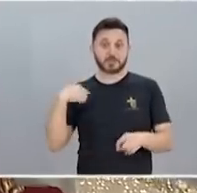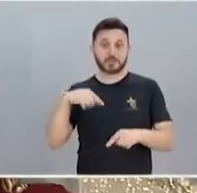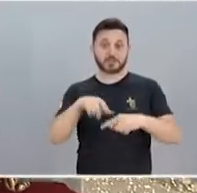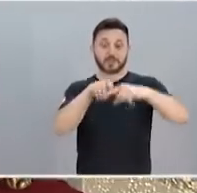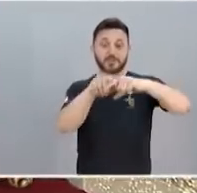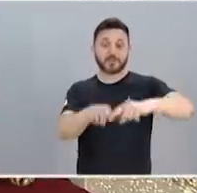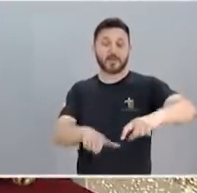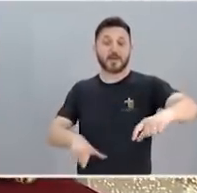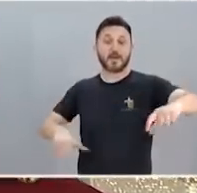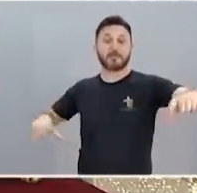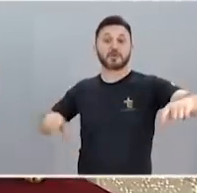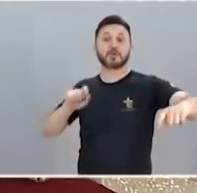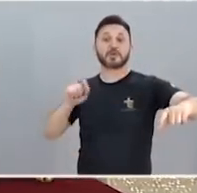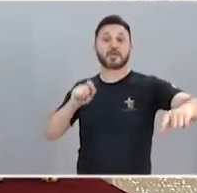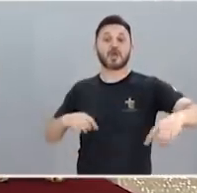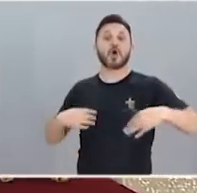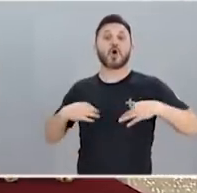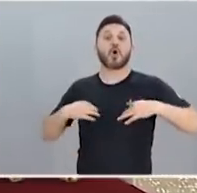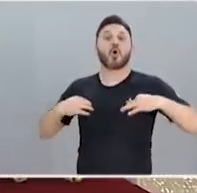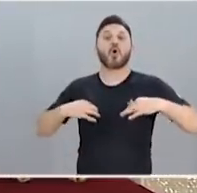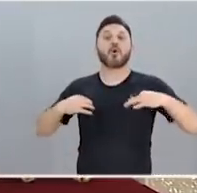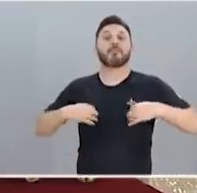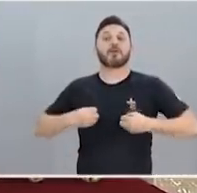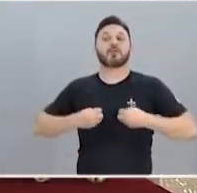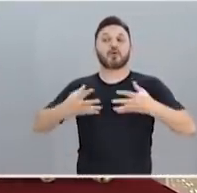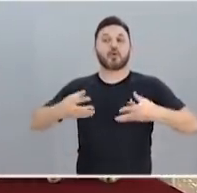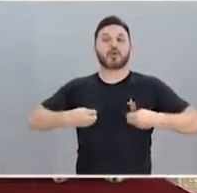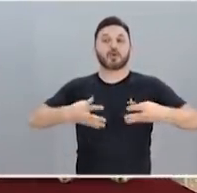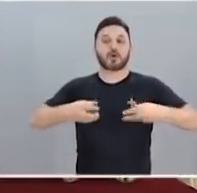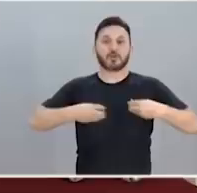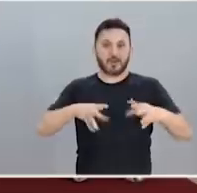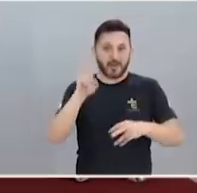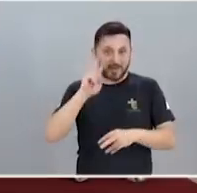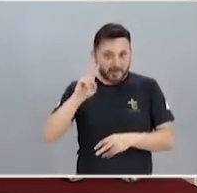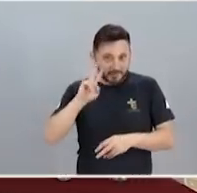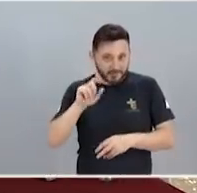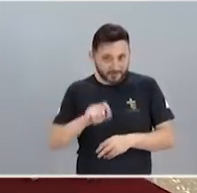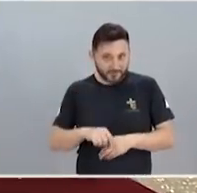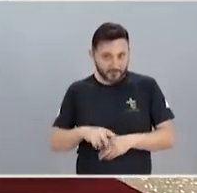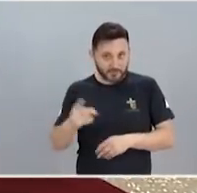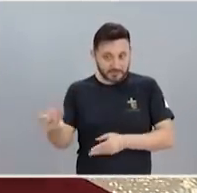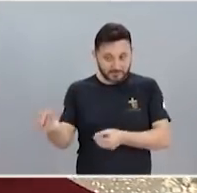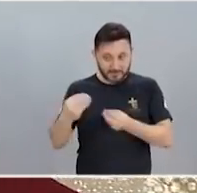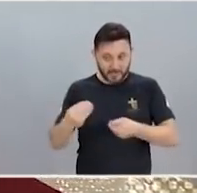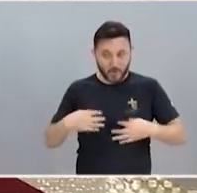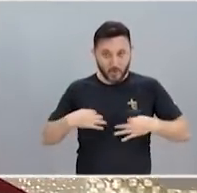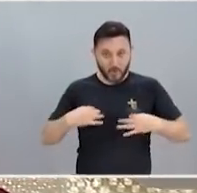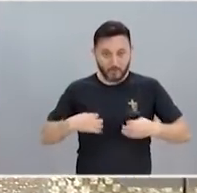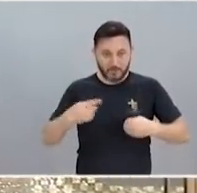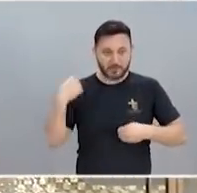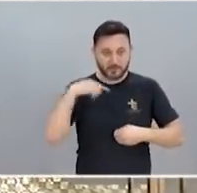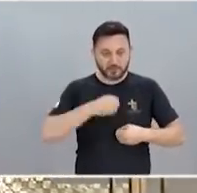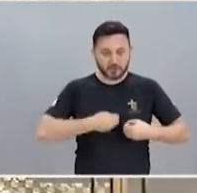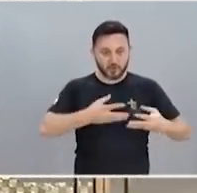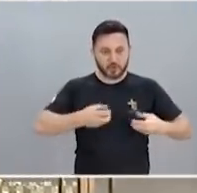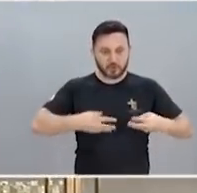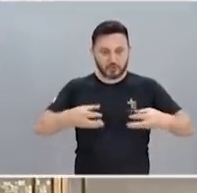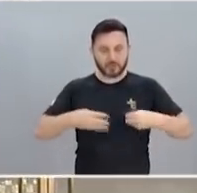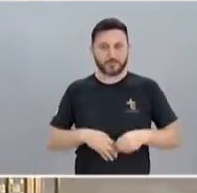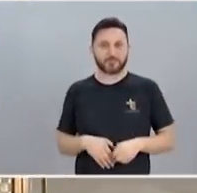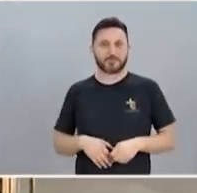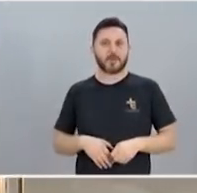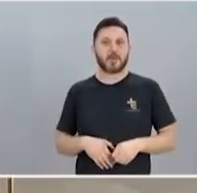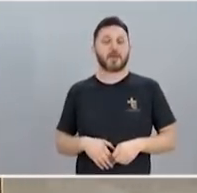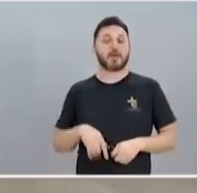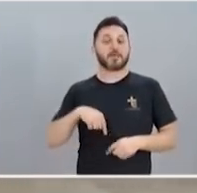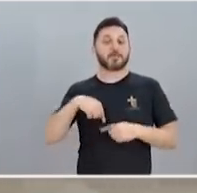é feito com roupas a serem doadas, lembra disso? E depois, às 14h30, já estarei em frente à